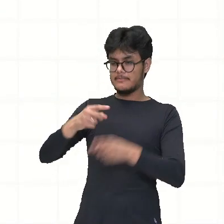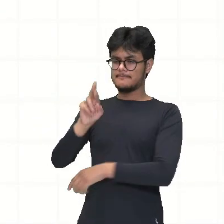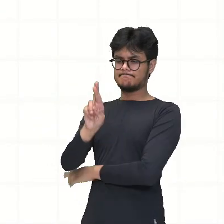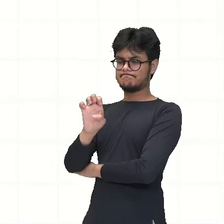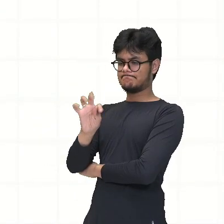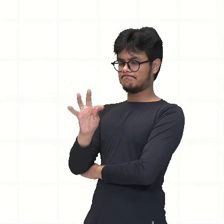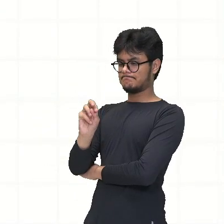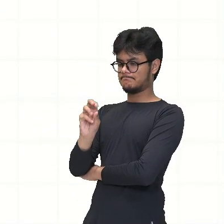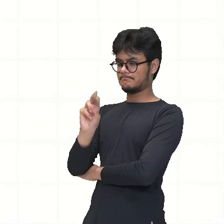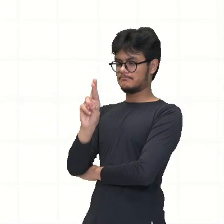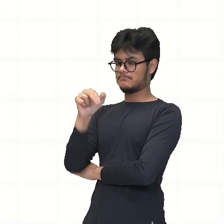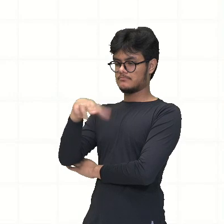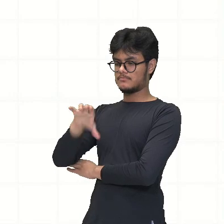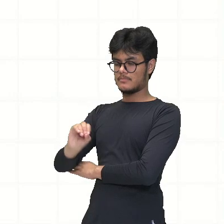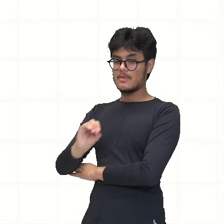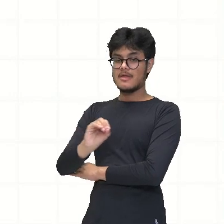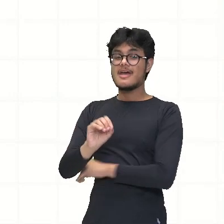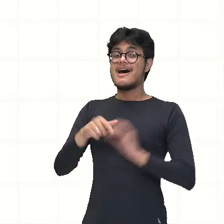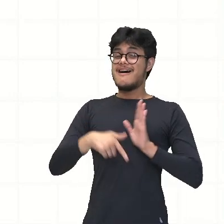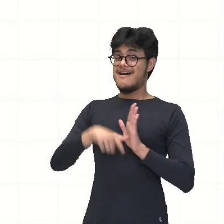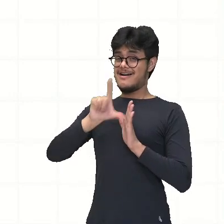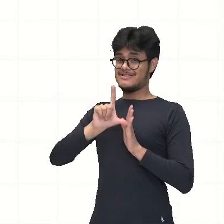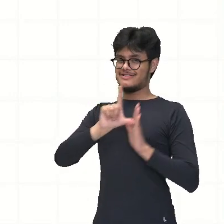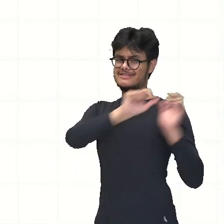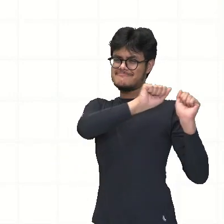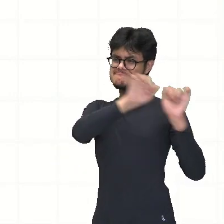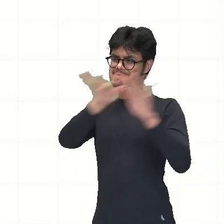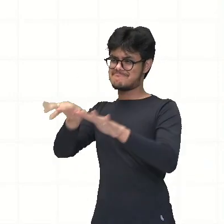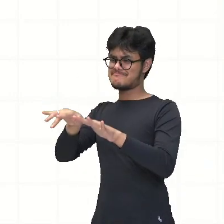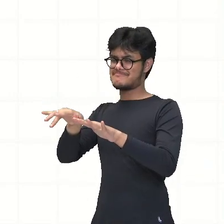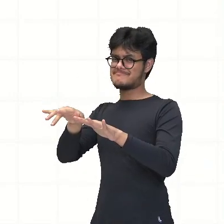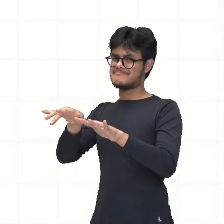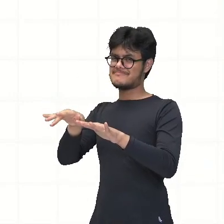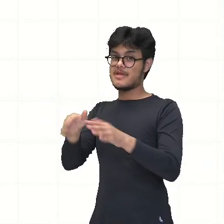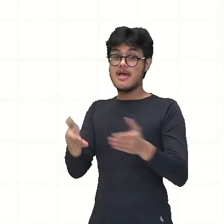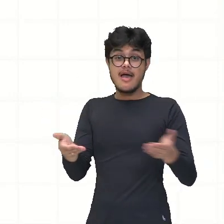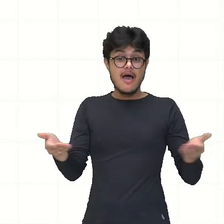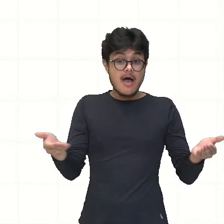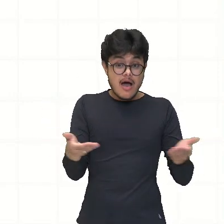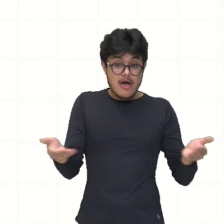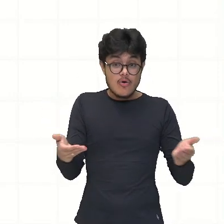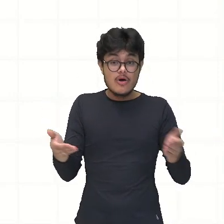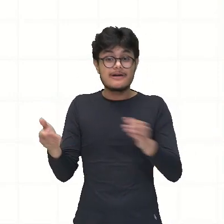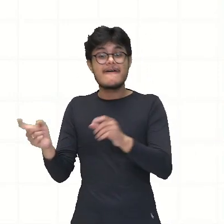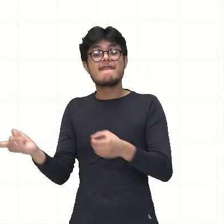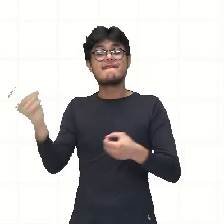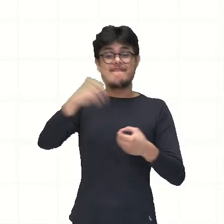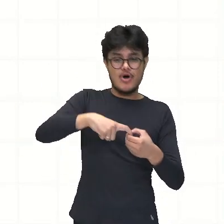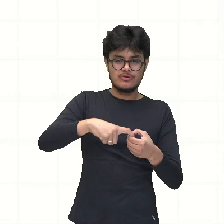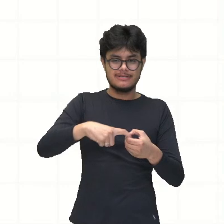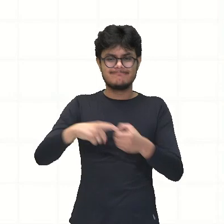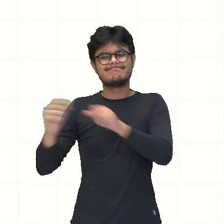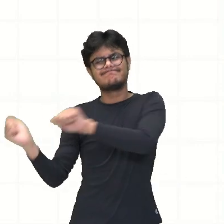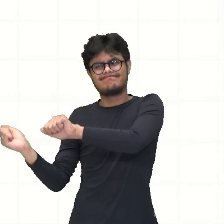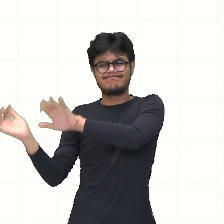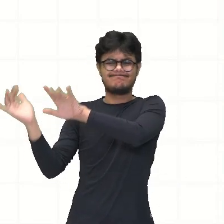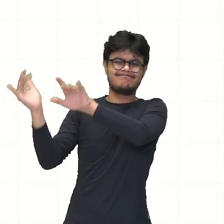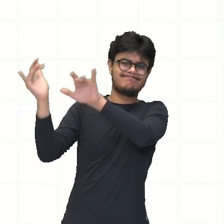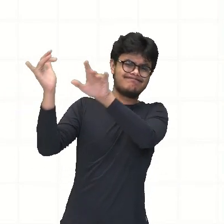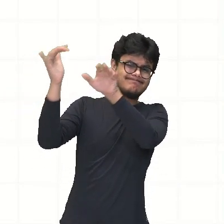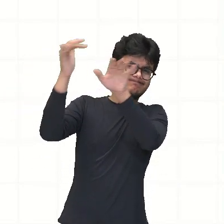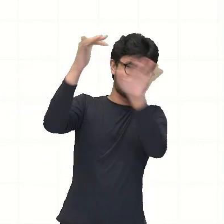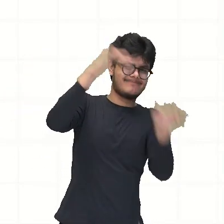bom? Então, anteriormente, nós tínhamos os fluxos populacionais que mais despertavam ali a atenção,